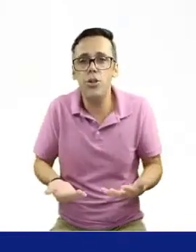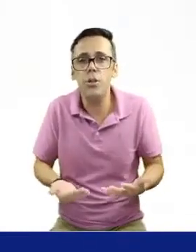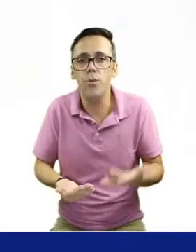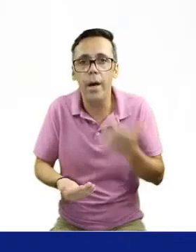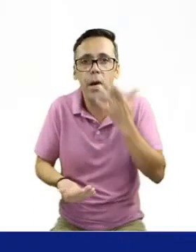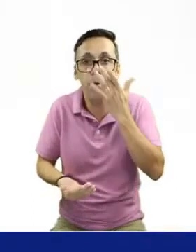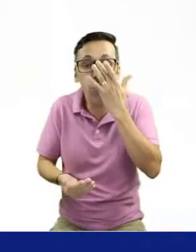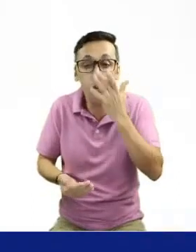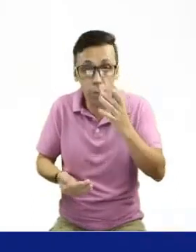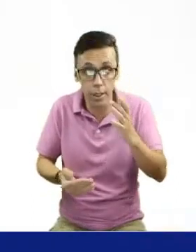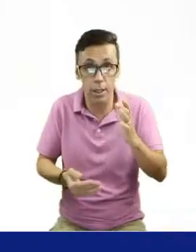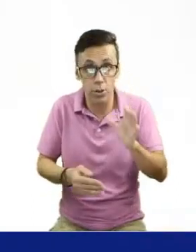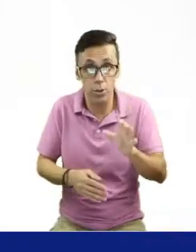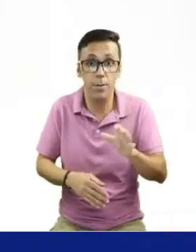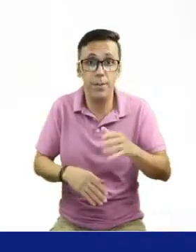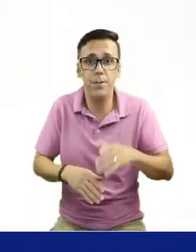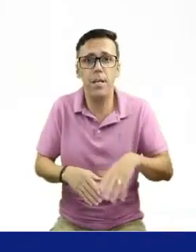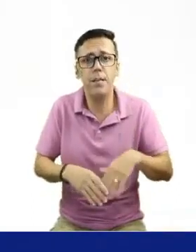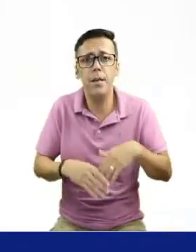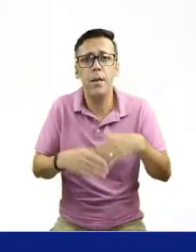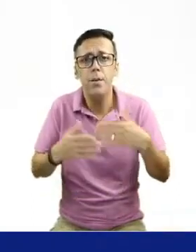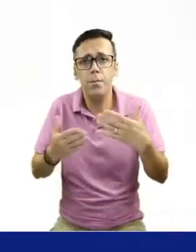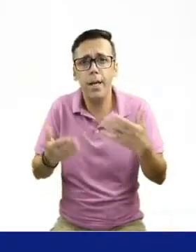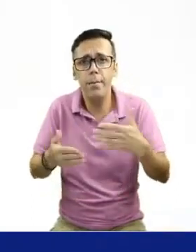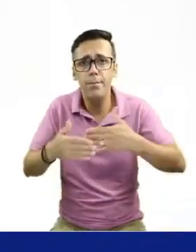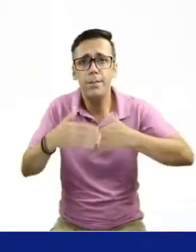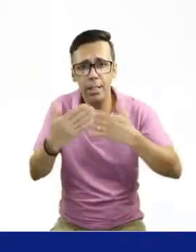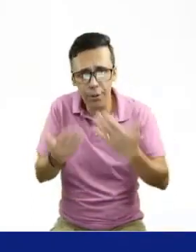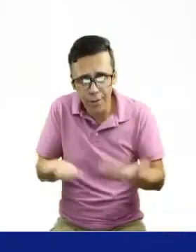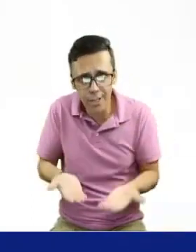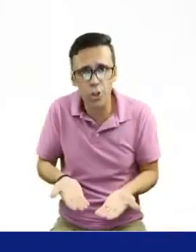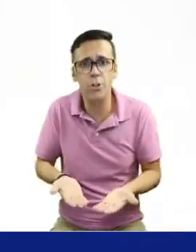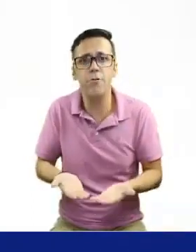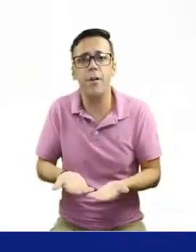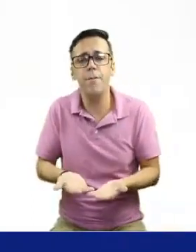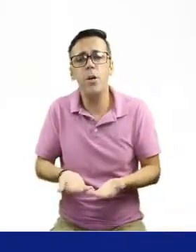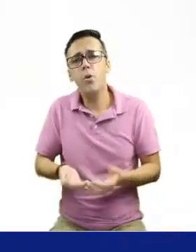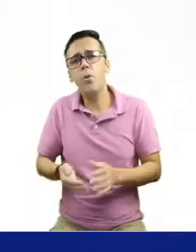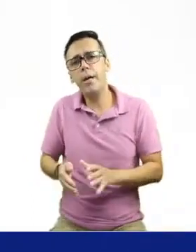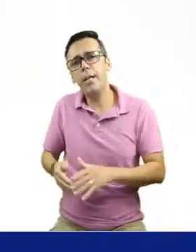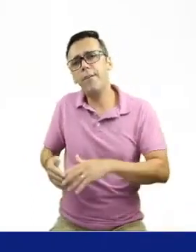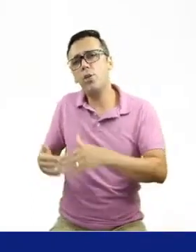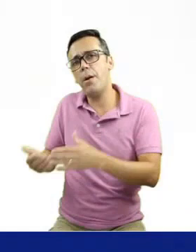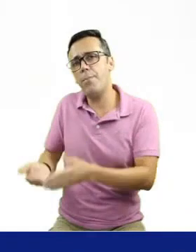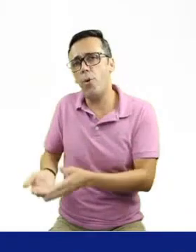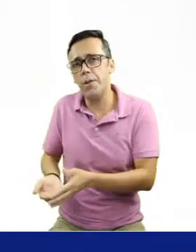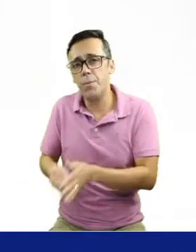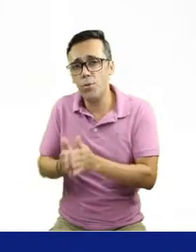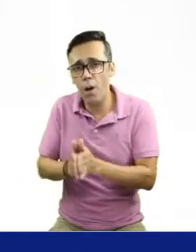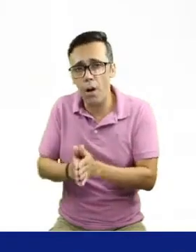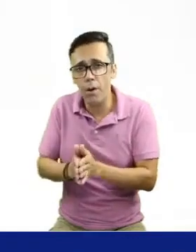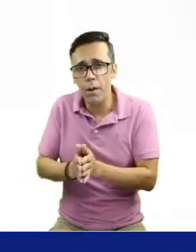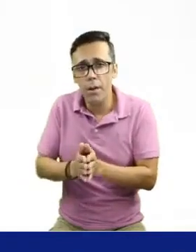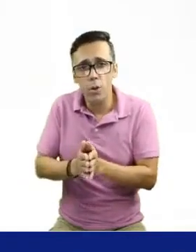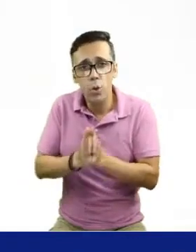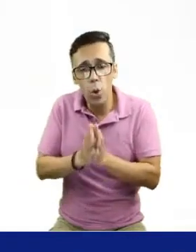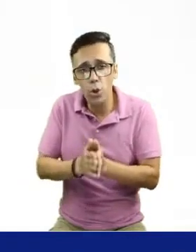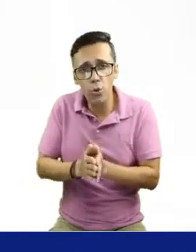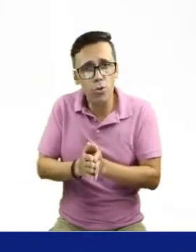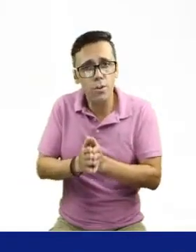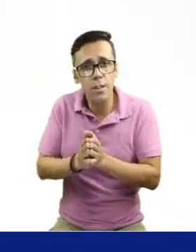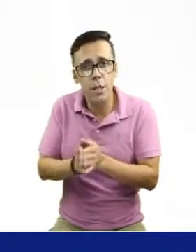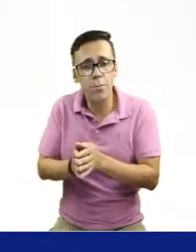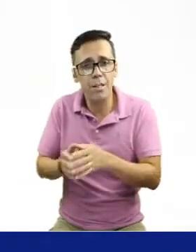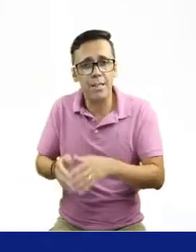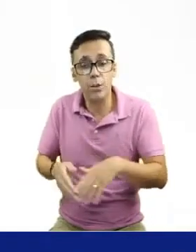muito grande não é muito grande mas deficiência né significativa como é que ela vai tomar posse pessoal